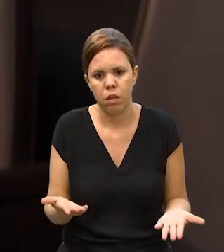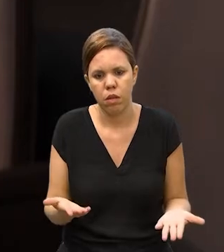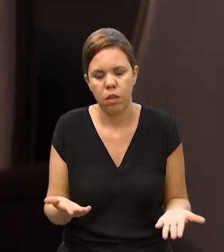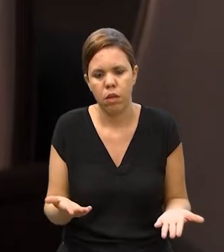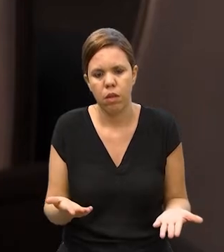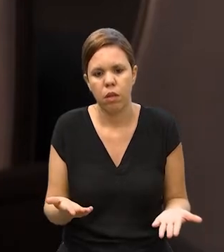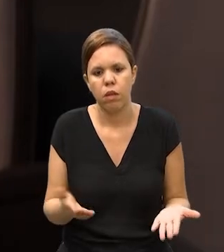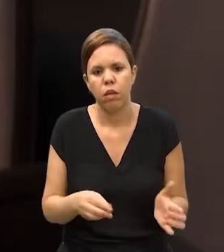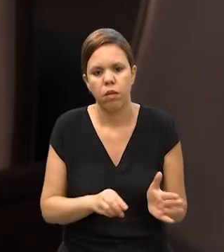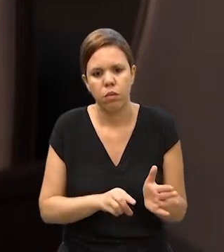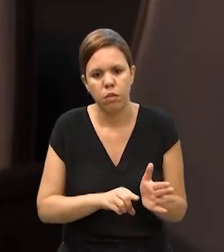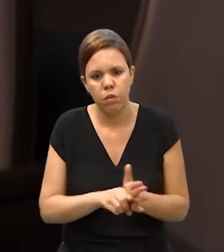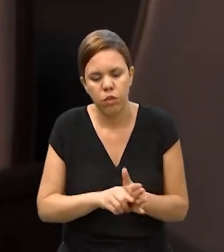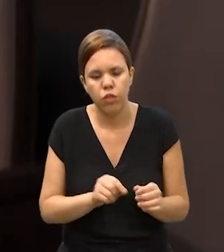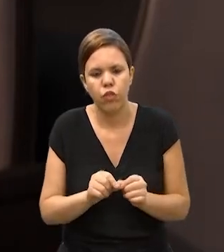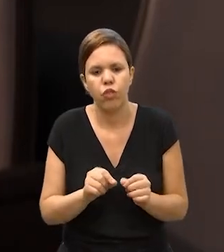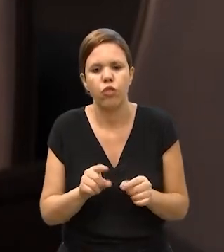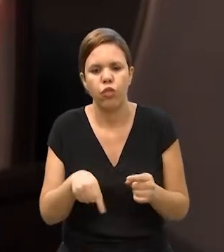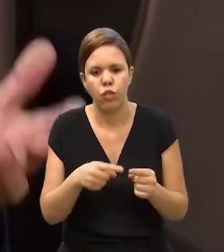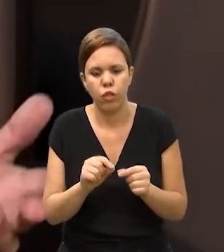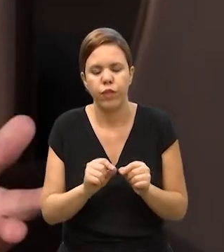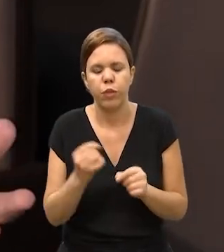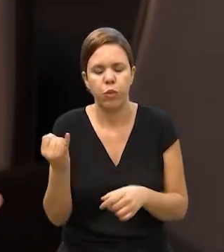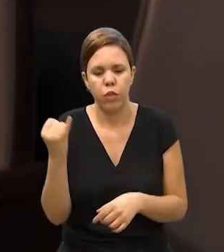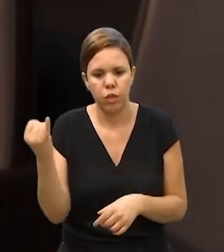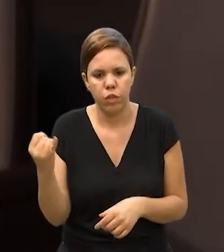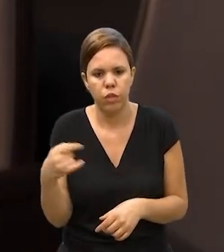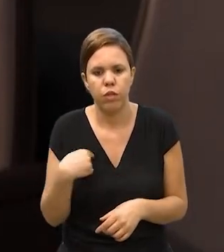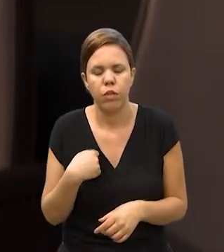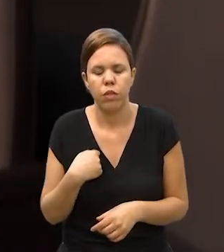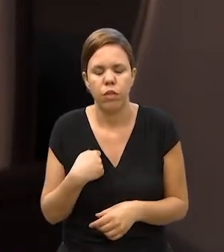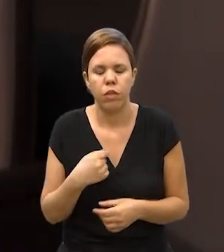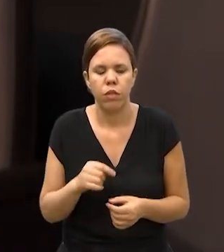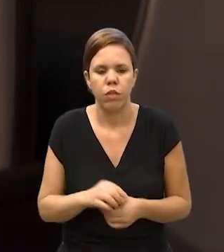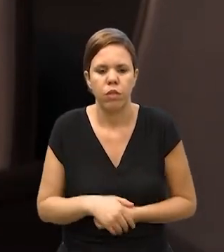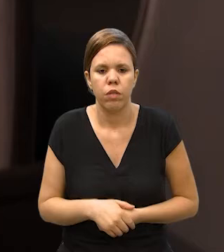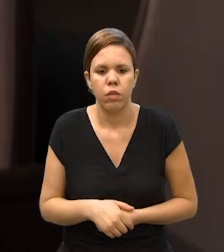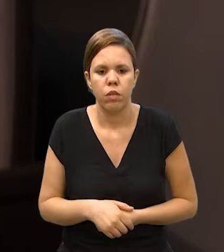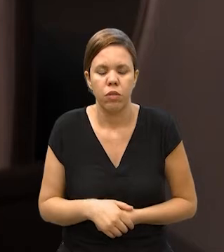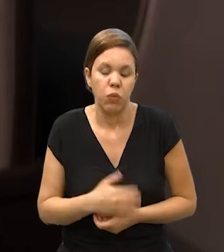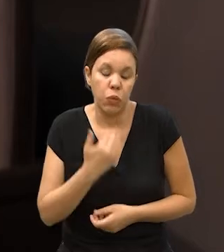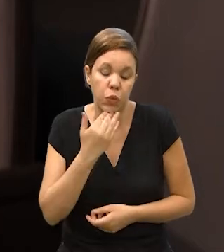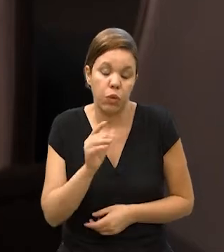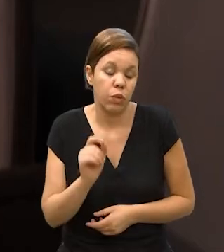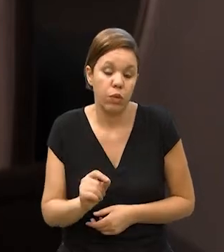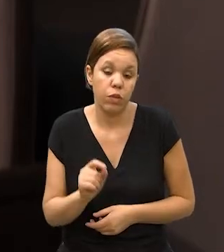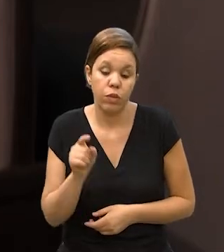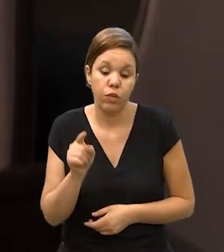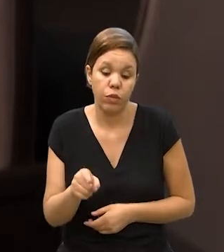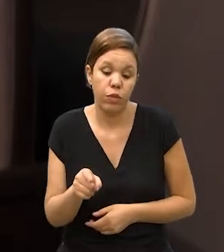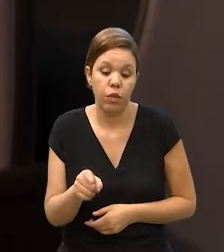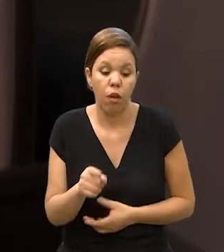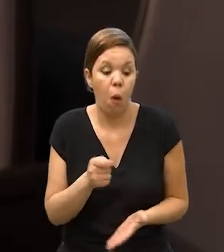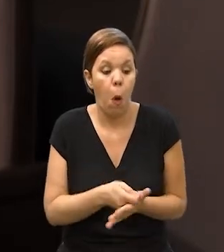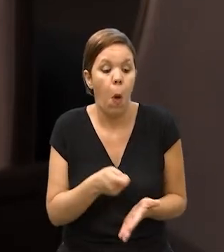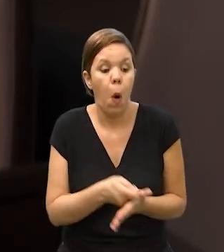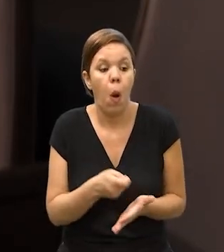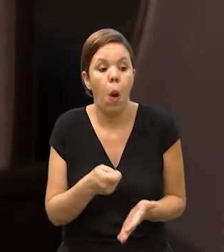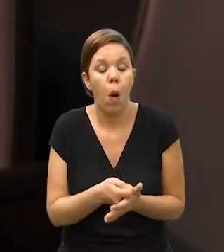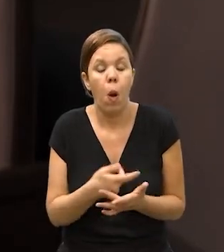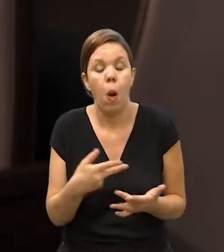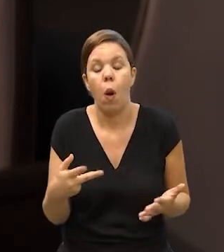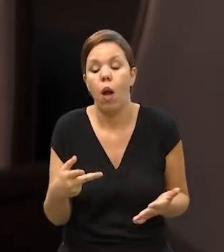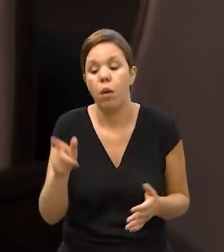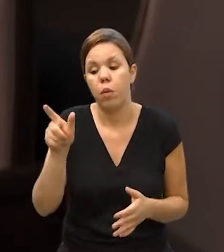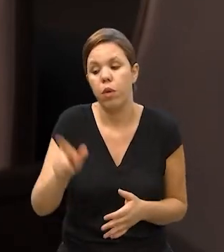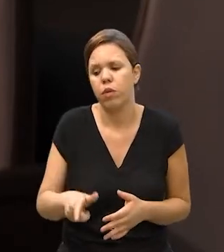medidas importantes e que eram factíveis para você fazer, né? Porque não adianta você impor algo